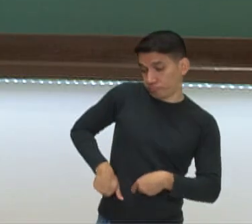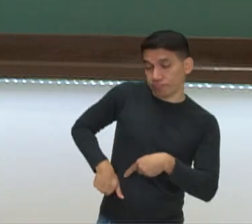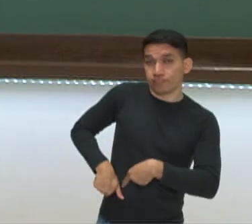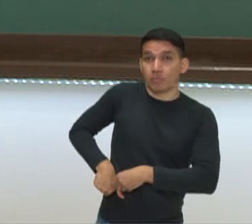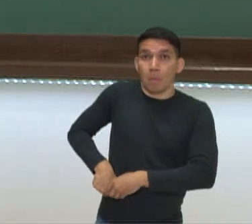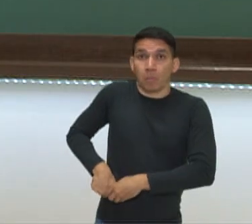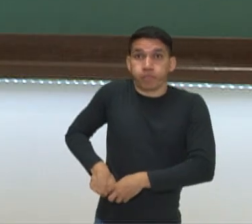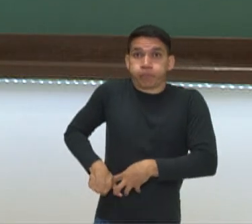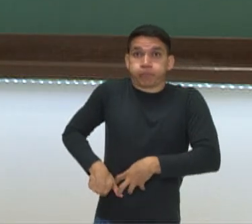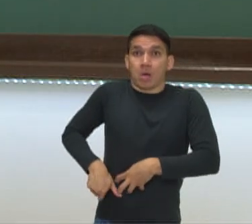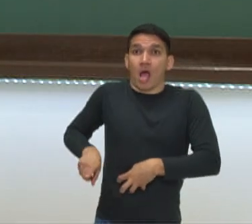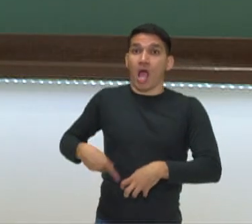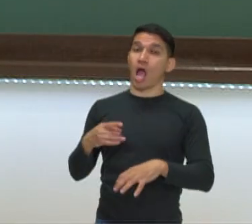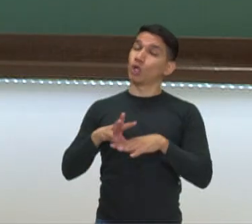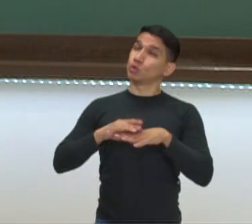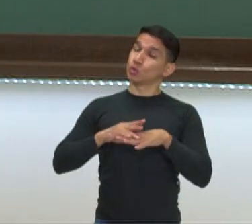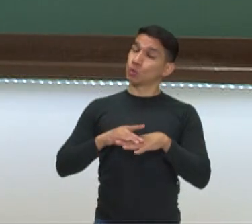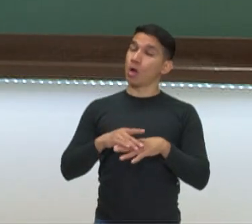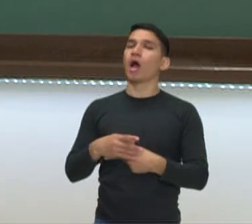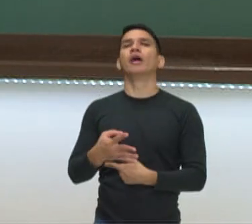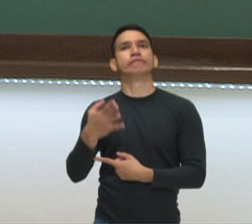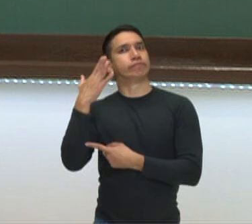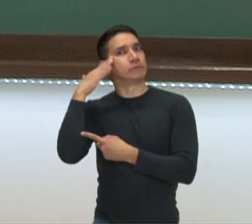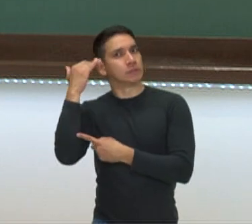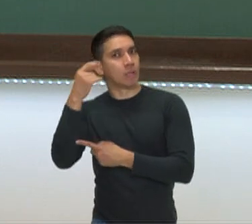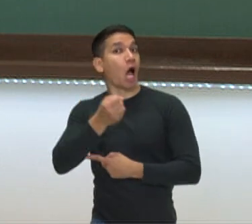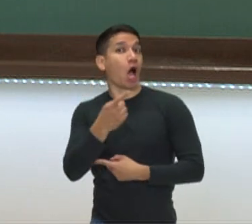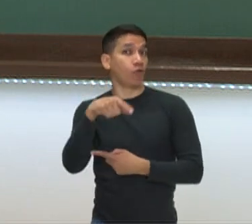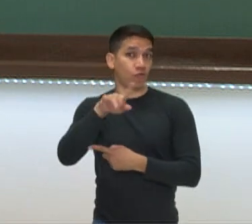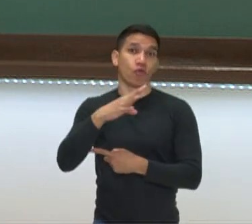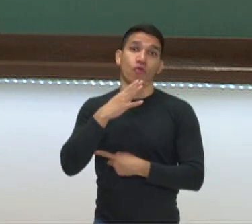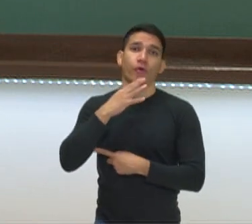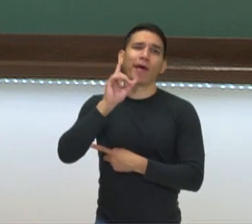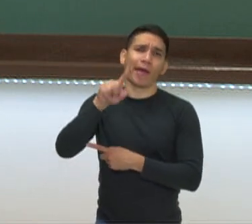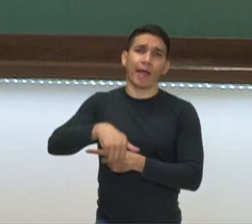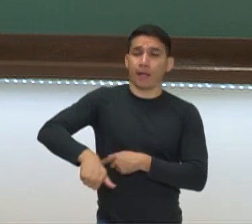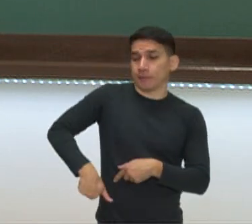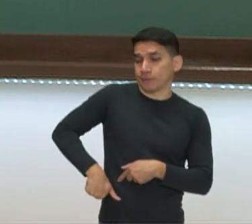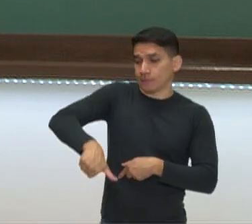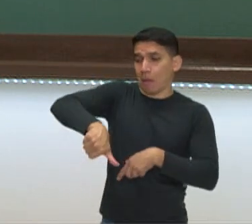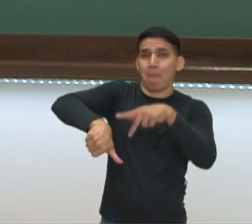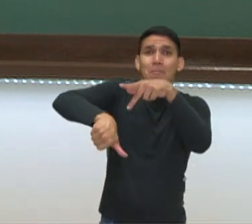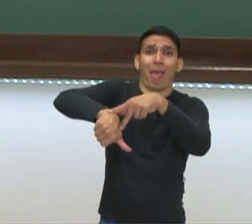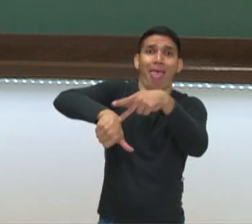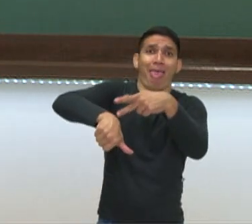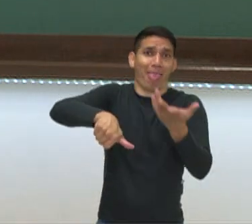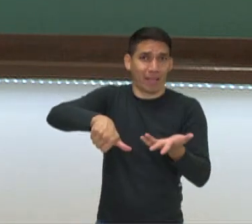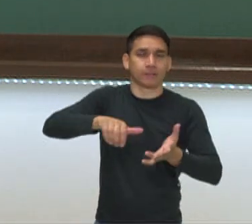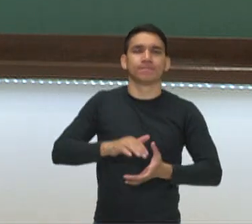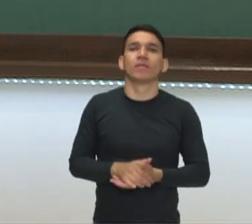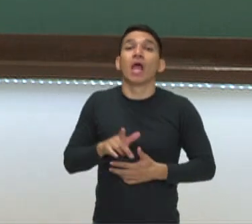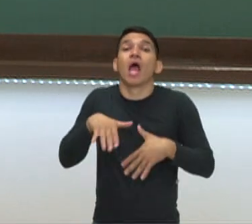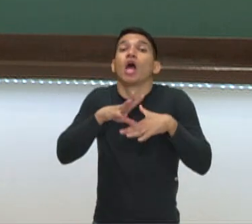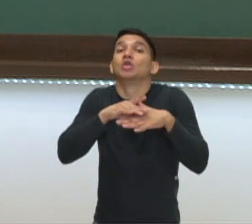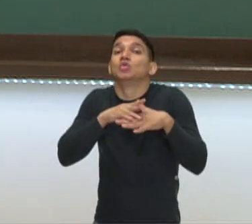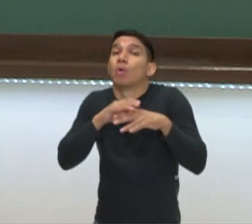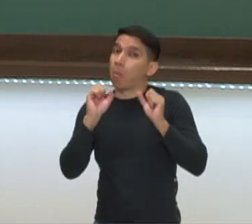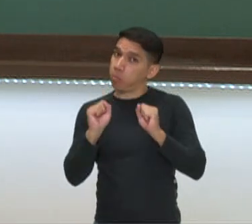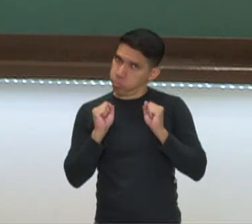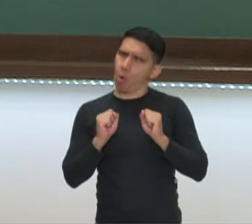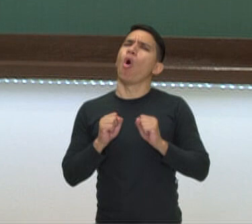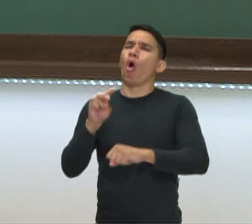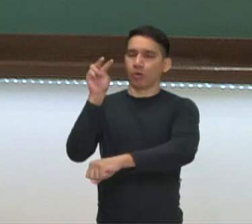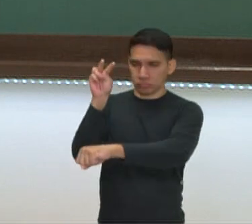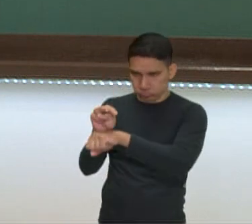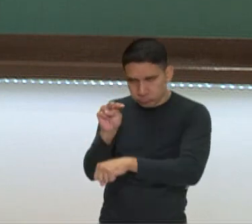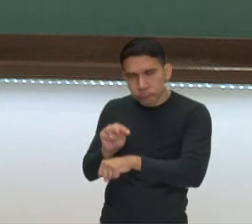bem conhecida. Muitas de vocês conhecem como pedra nos rins. É uma doença que pode sim ser